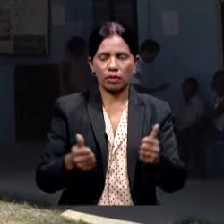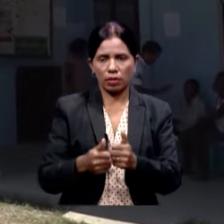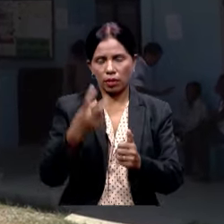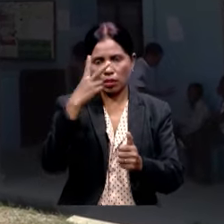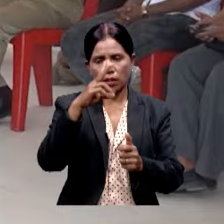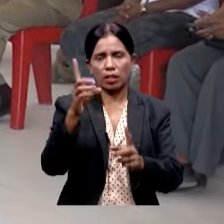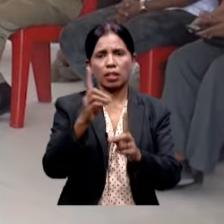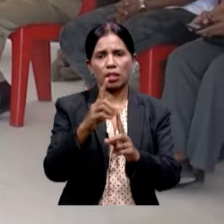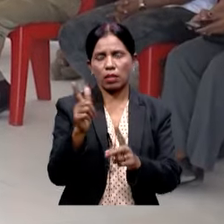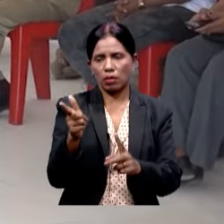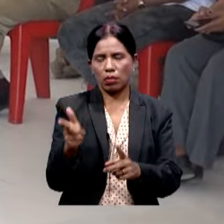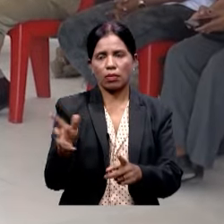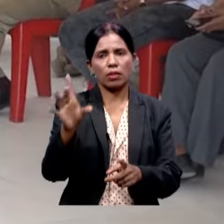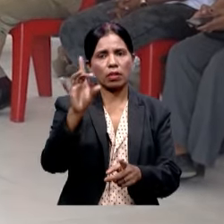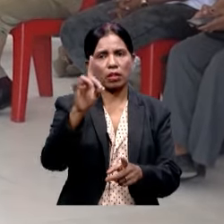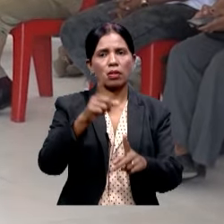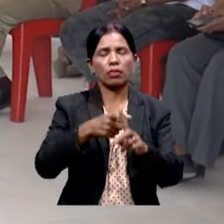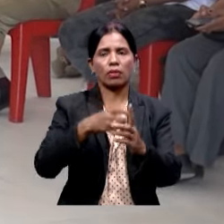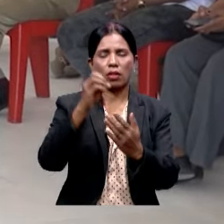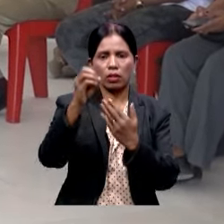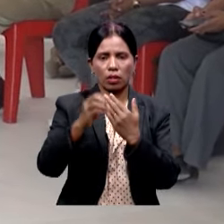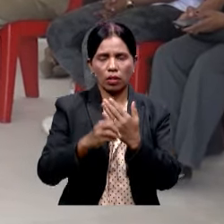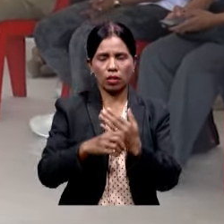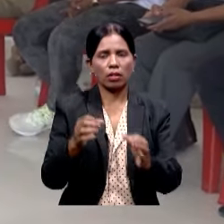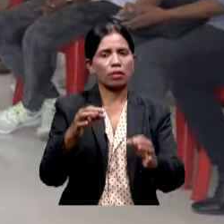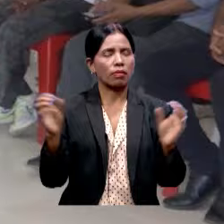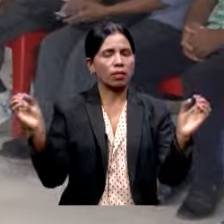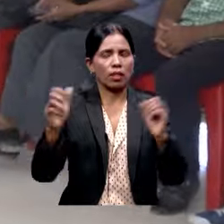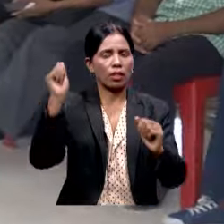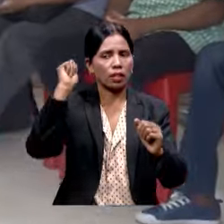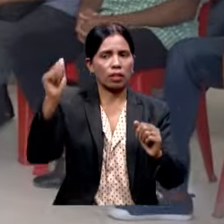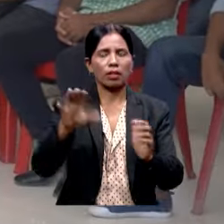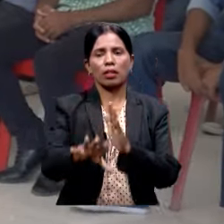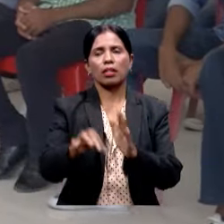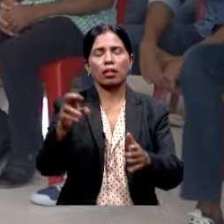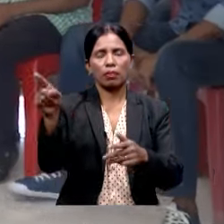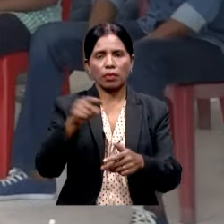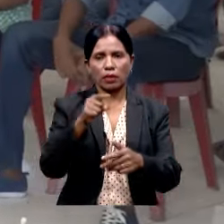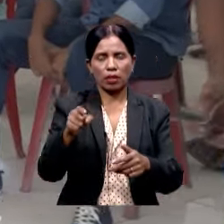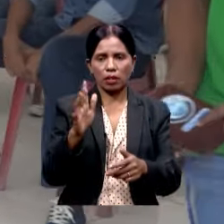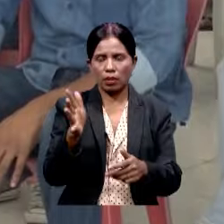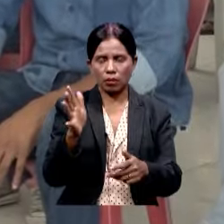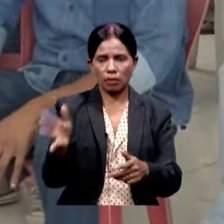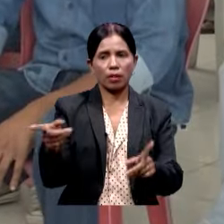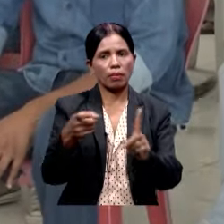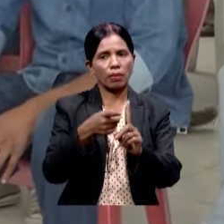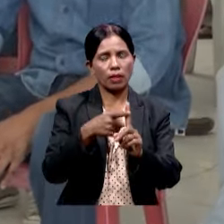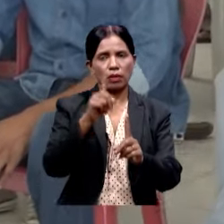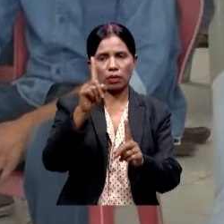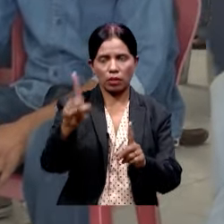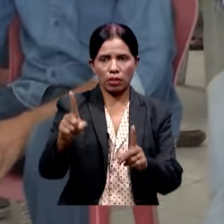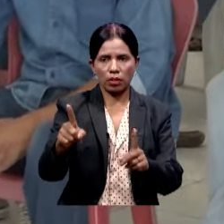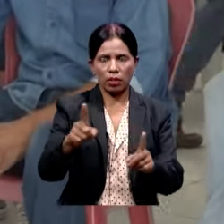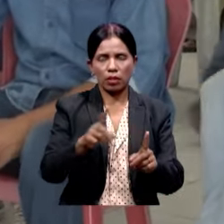acontece e a Loron Ronulo Resinualo, fulano outubro, no caricla e a candidato nebe retam por cento lima nulo mais um, se avança